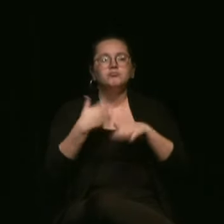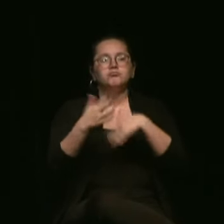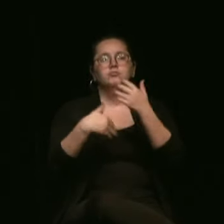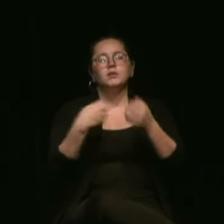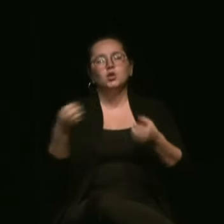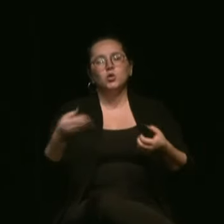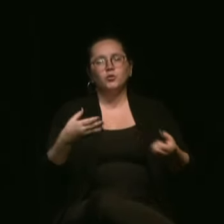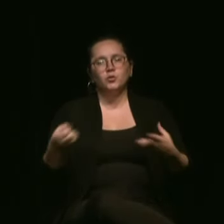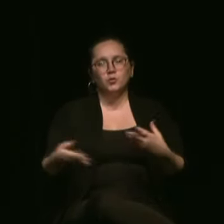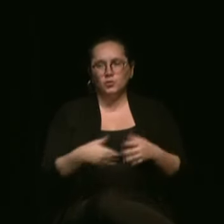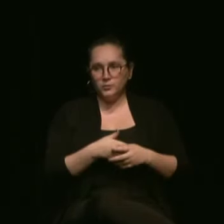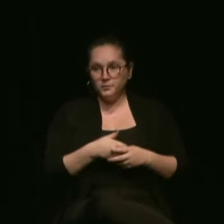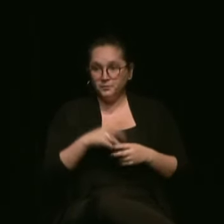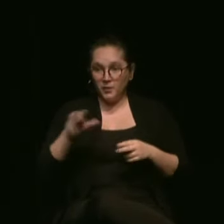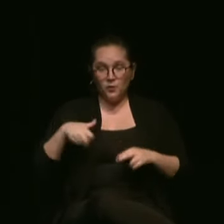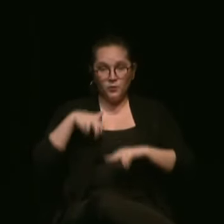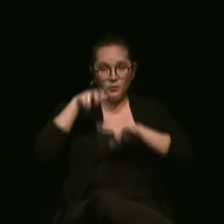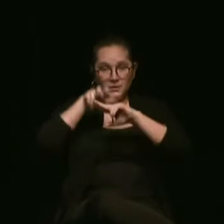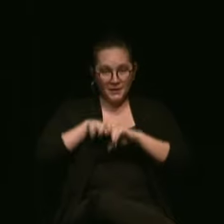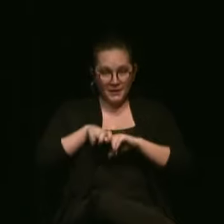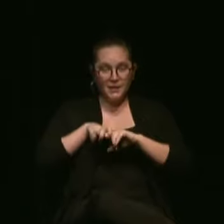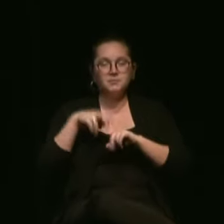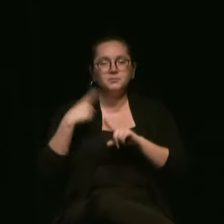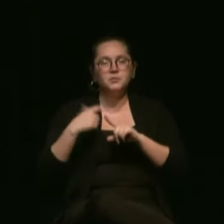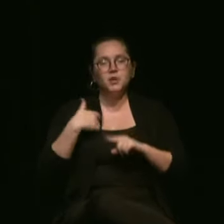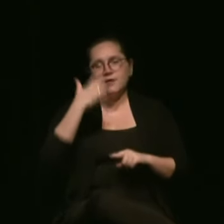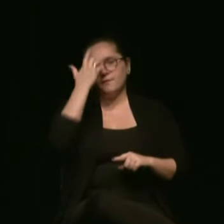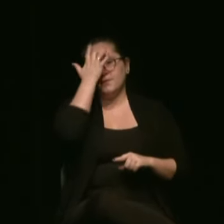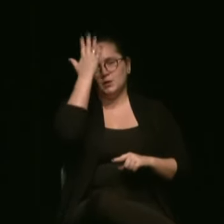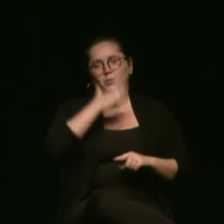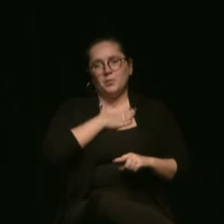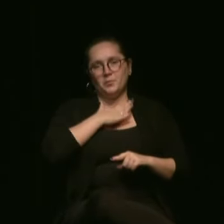ficcional. Eu vou fazer isso aqui sentado, que é mais fácil para mim.